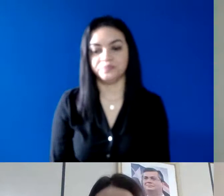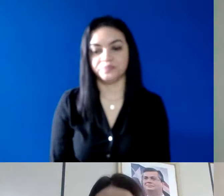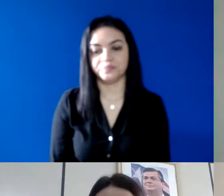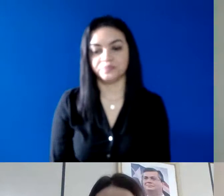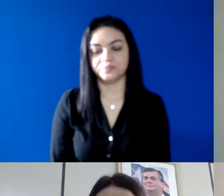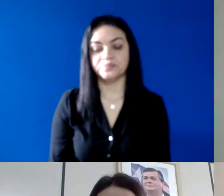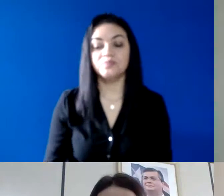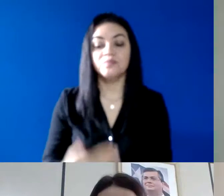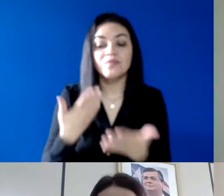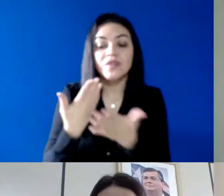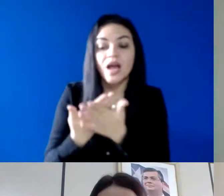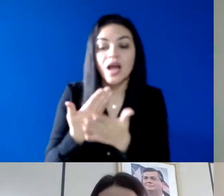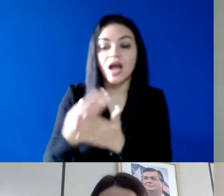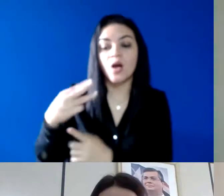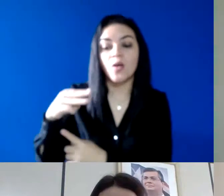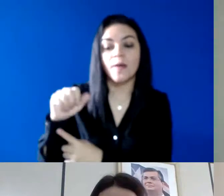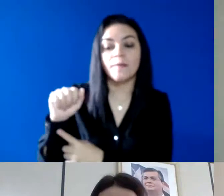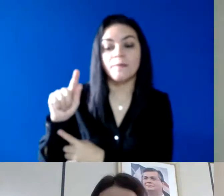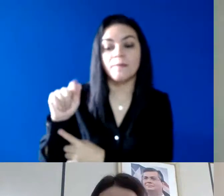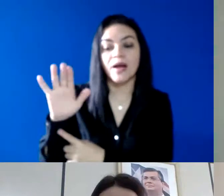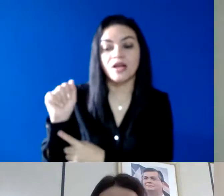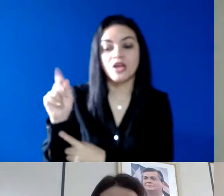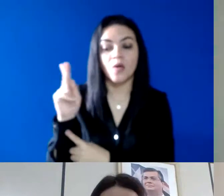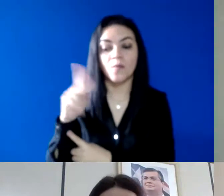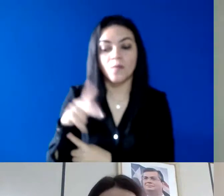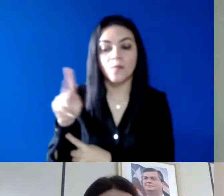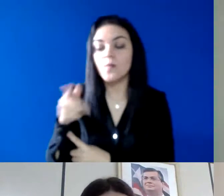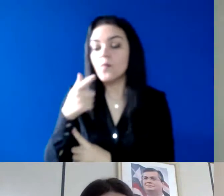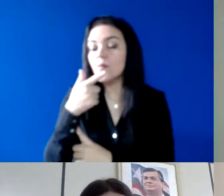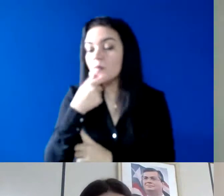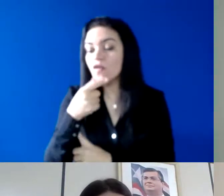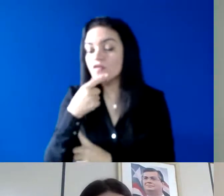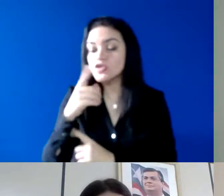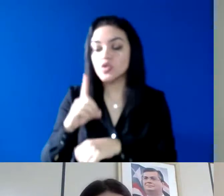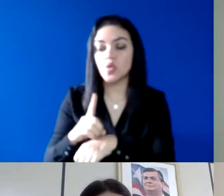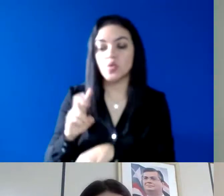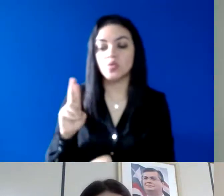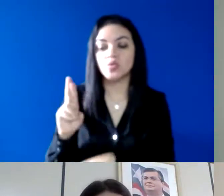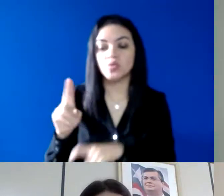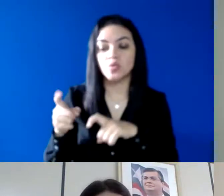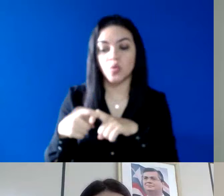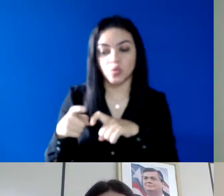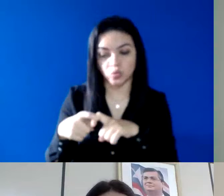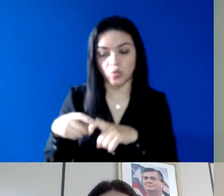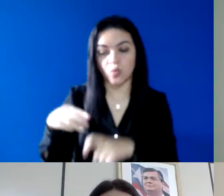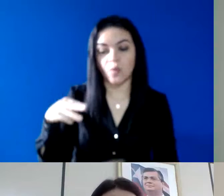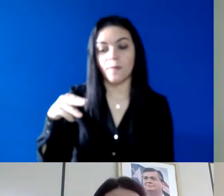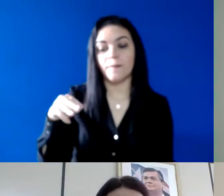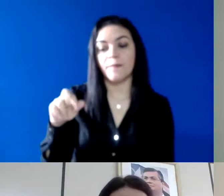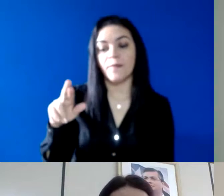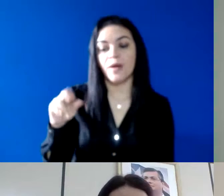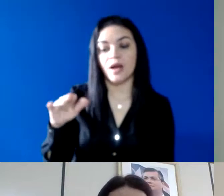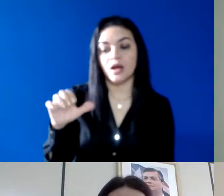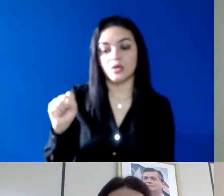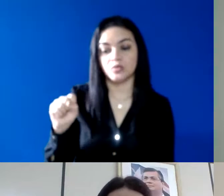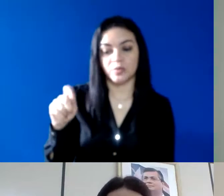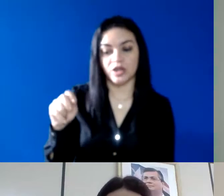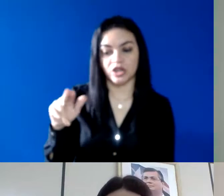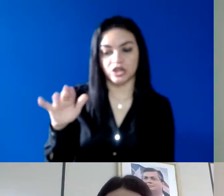A aula magna será proferida pelo professor doutor Marcos Pacheco, que é médico, especialista em saúde